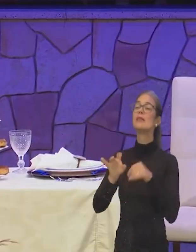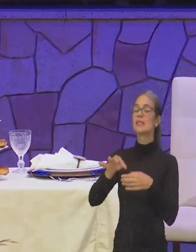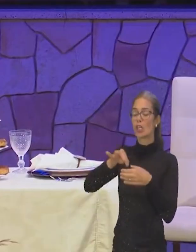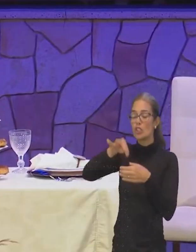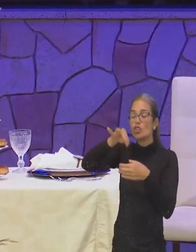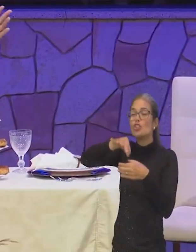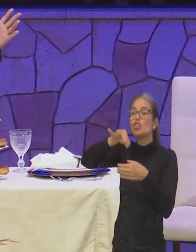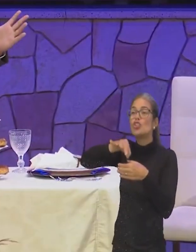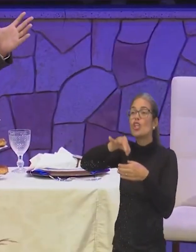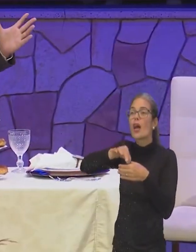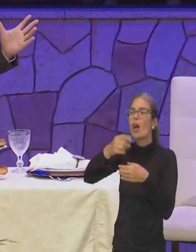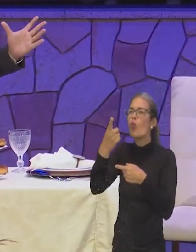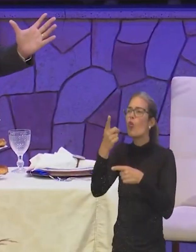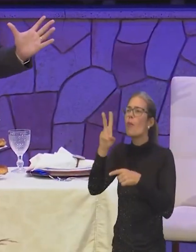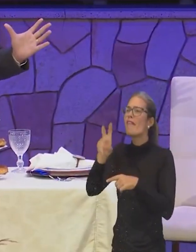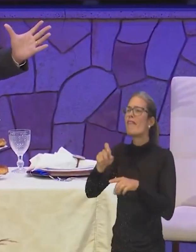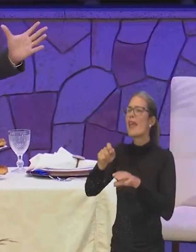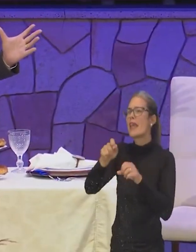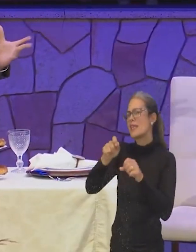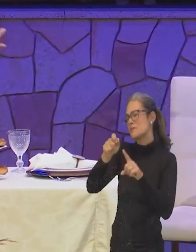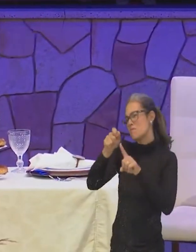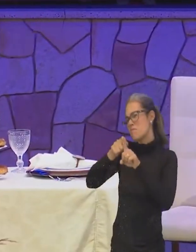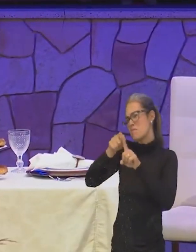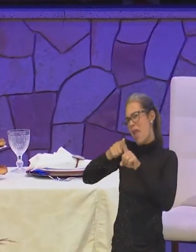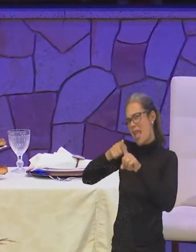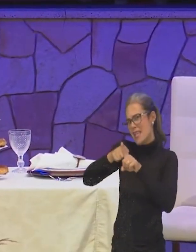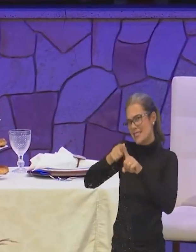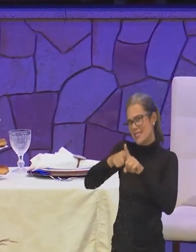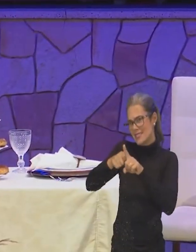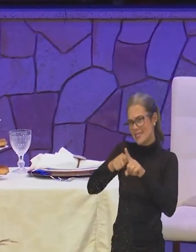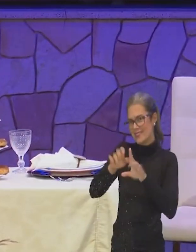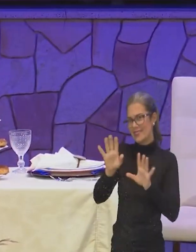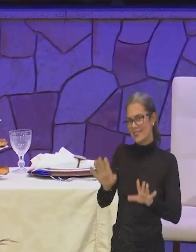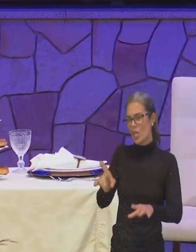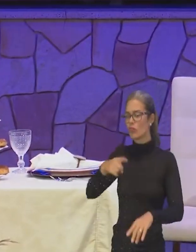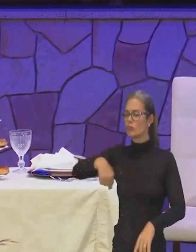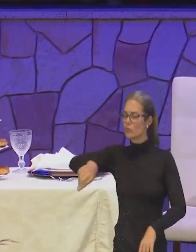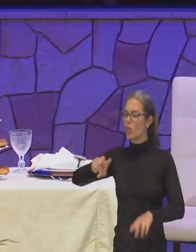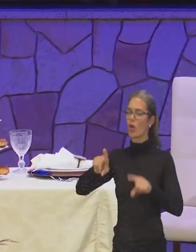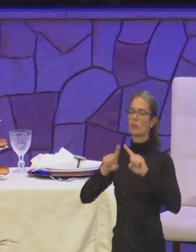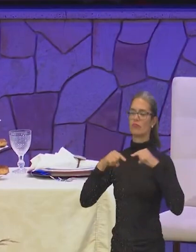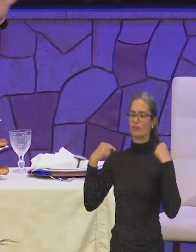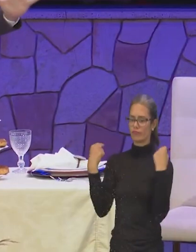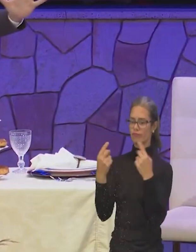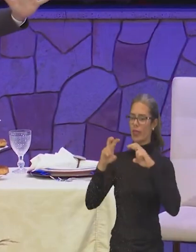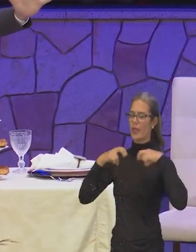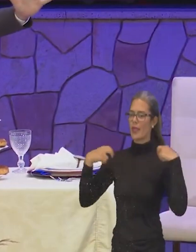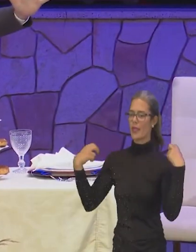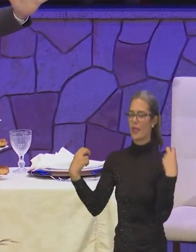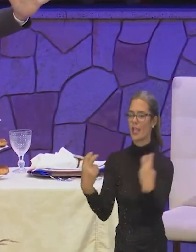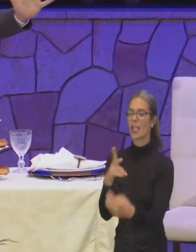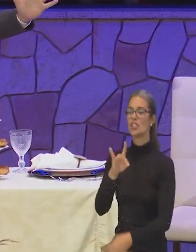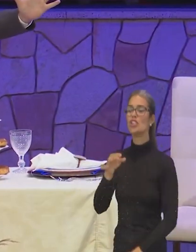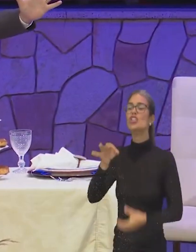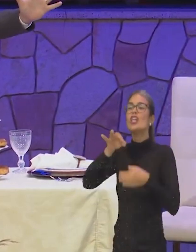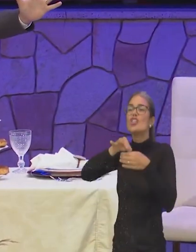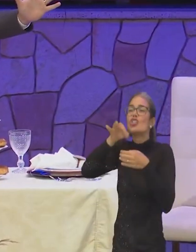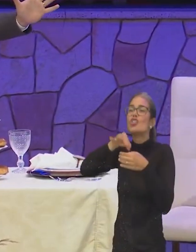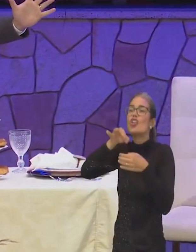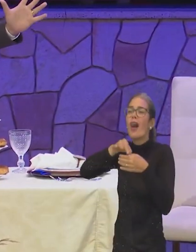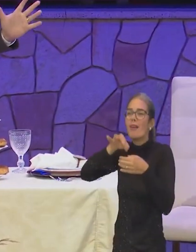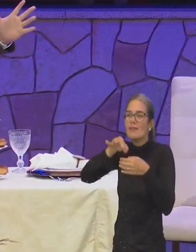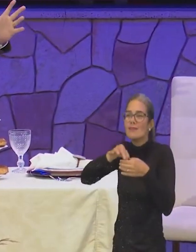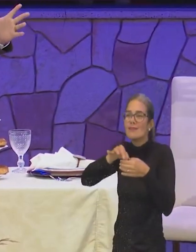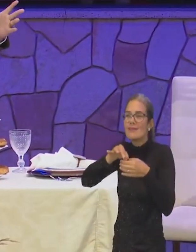menos ali uma vez por mês, a minha esposa relembra: hoje vamos ter um dia de chá. E aí todos nós já ficamos alegres,